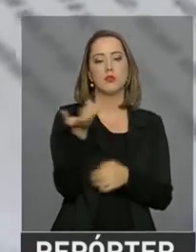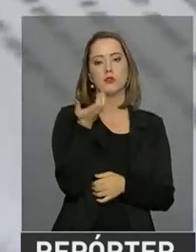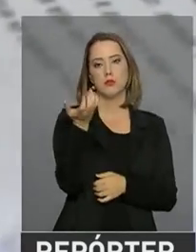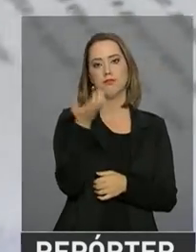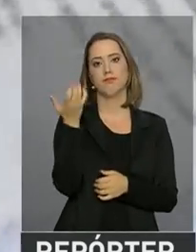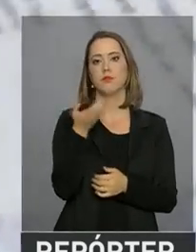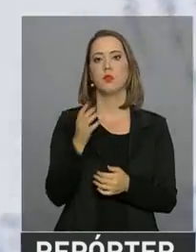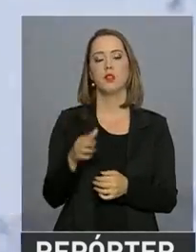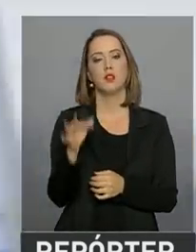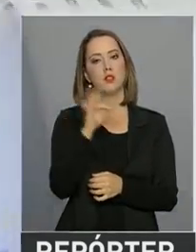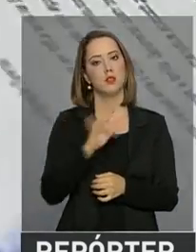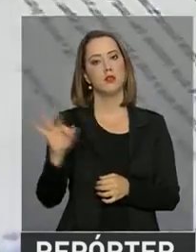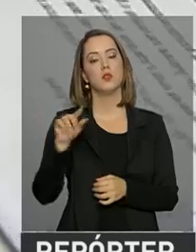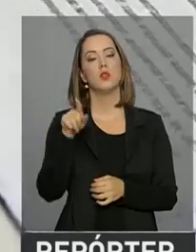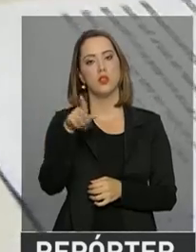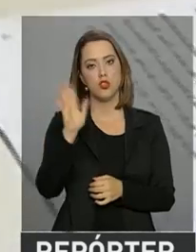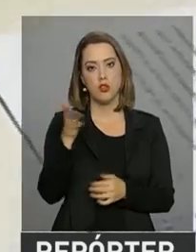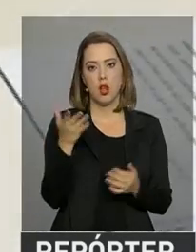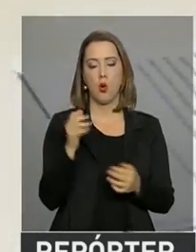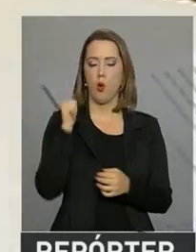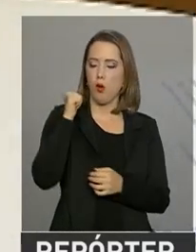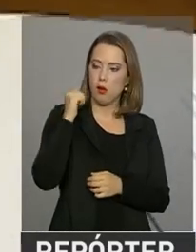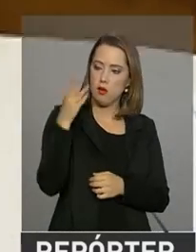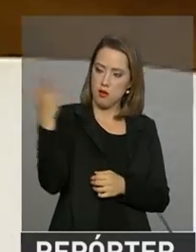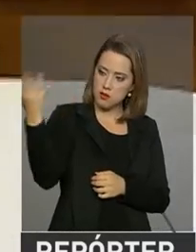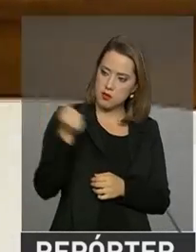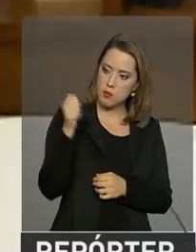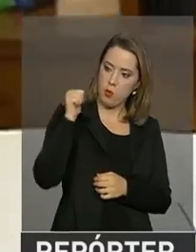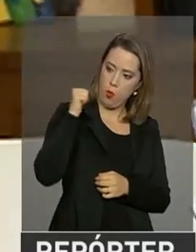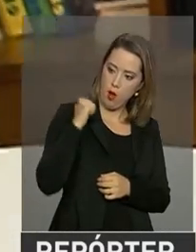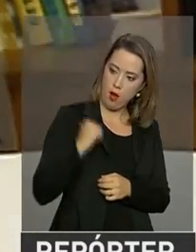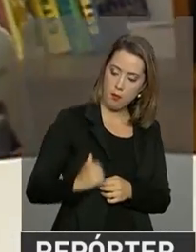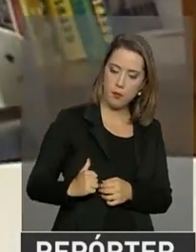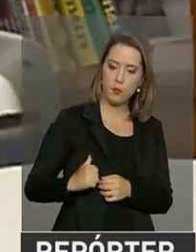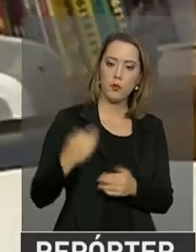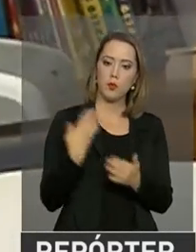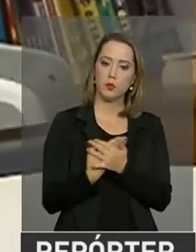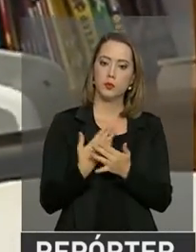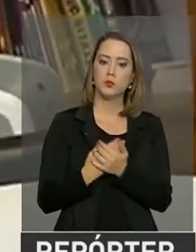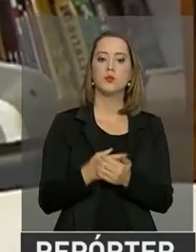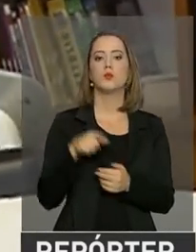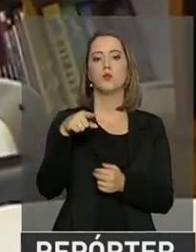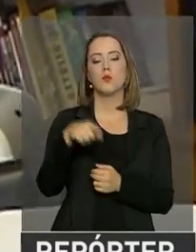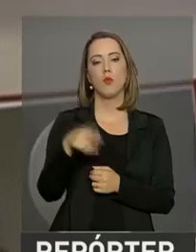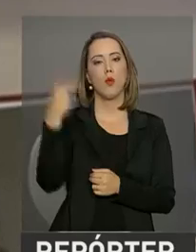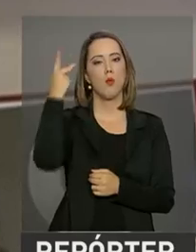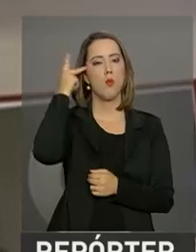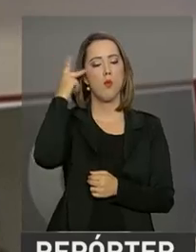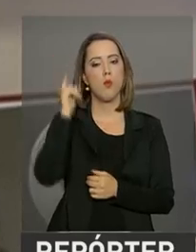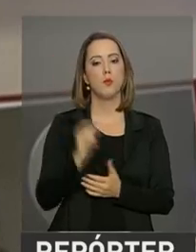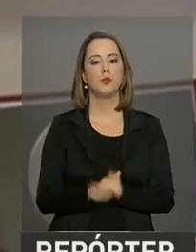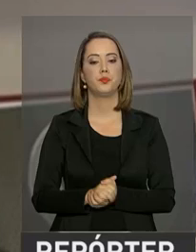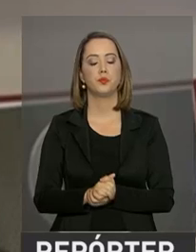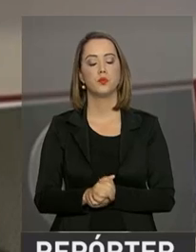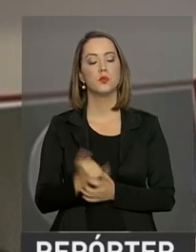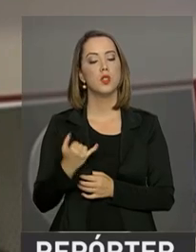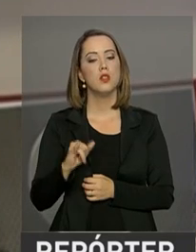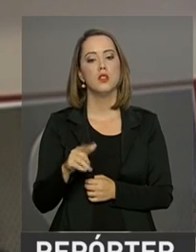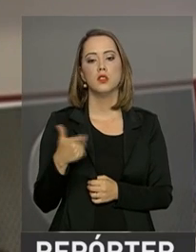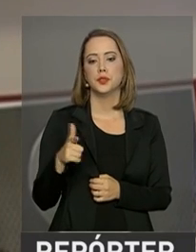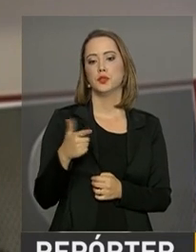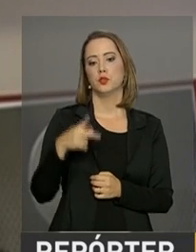bolsista do pro Uni acaba de finalizar o último semestre numa universidade particular em São Paulo se não fosse pelo